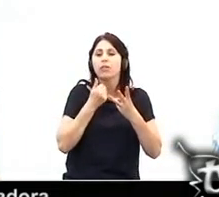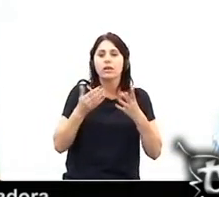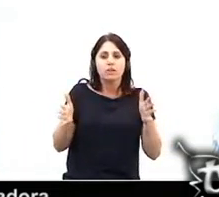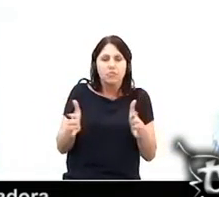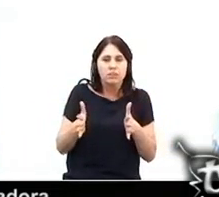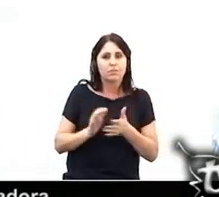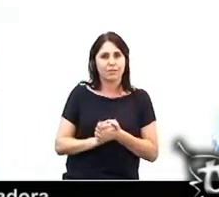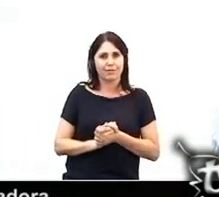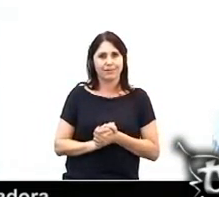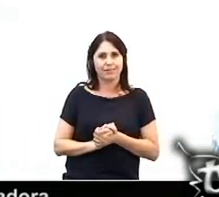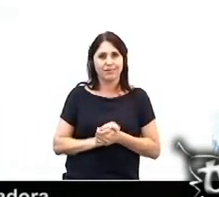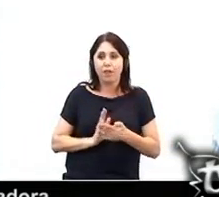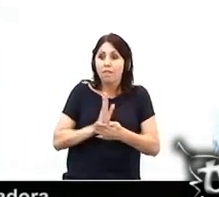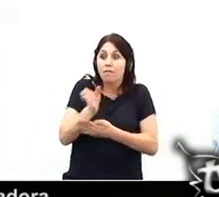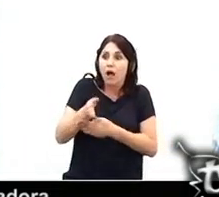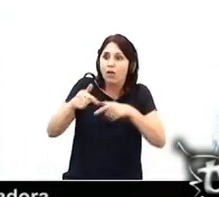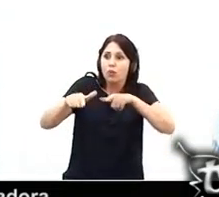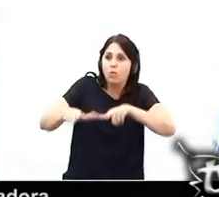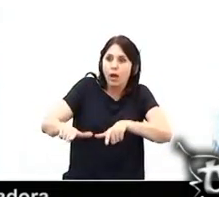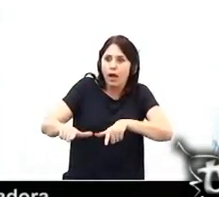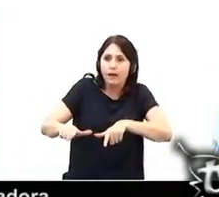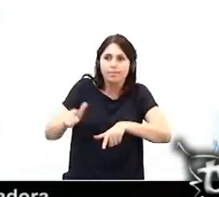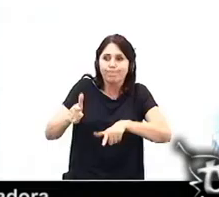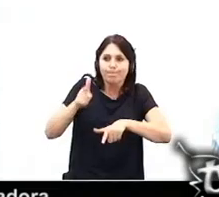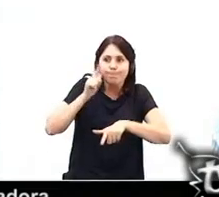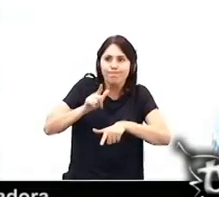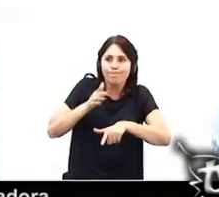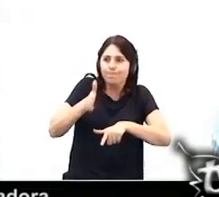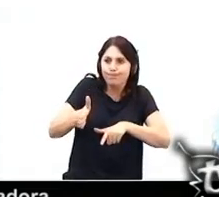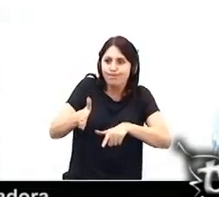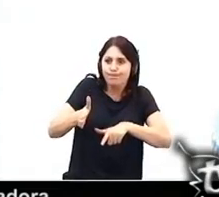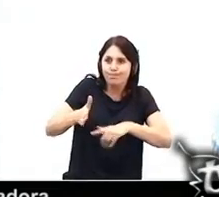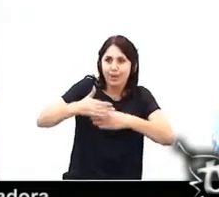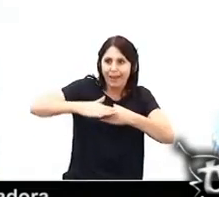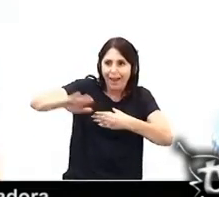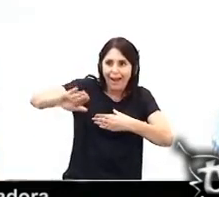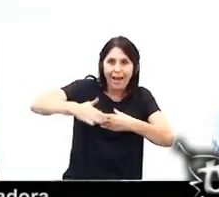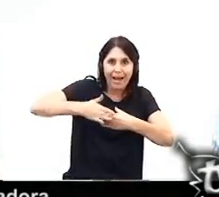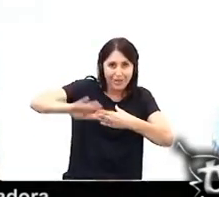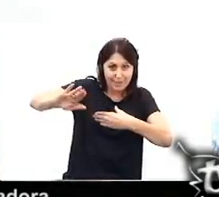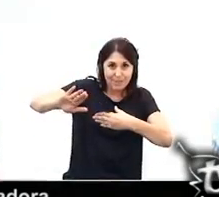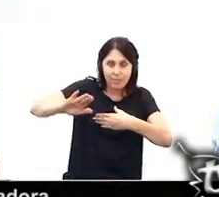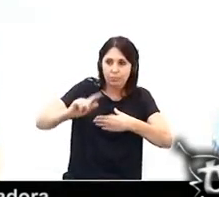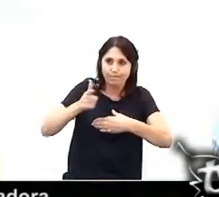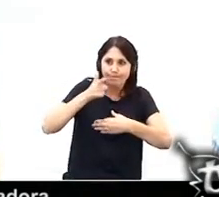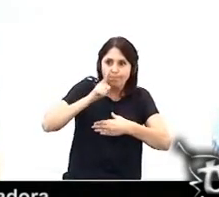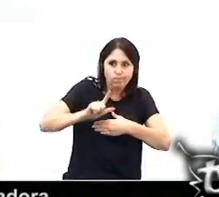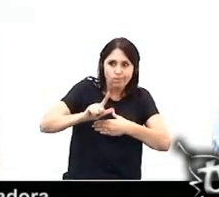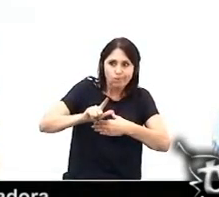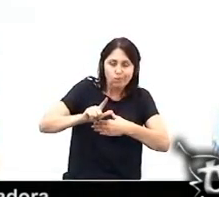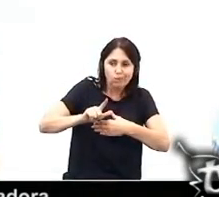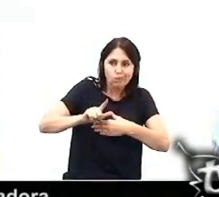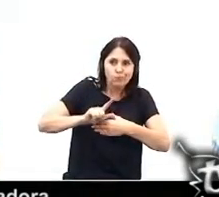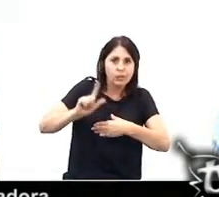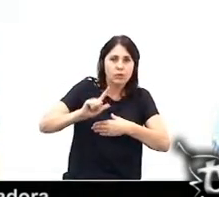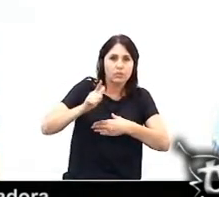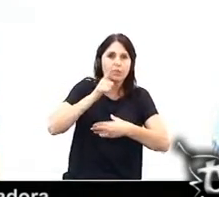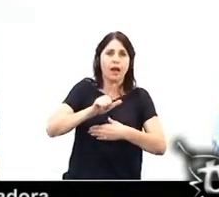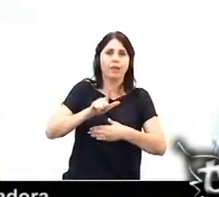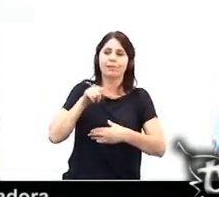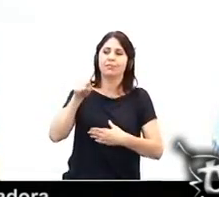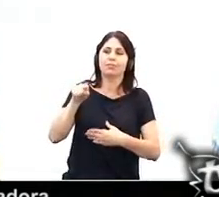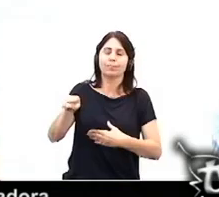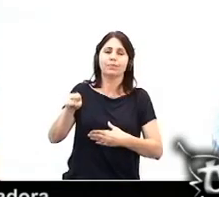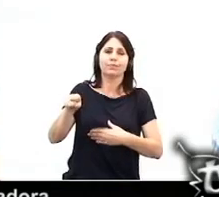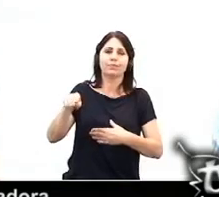aí entra o idoso, aí entra a gestante, aí entra... Onde tem uma barreira e eu não consigo